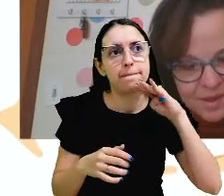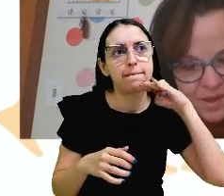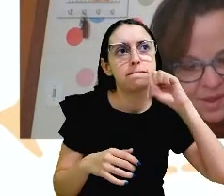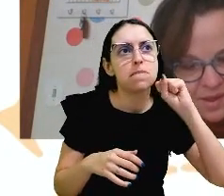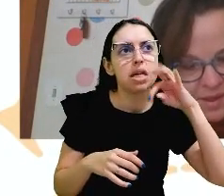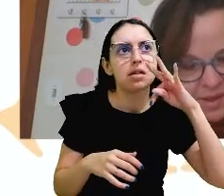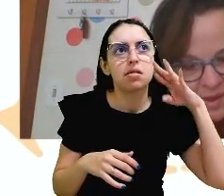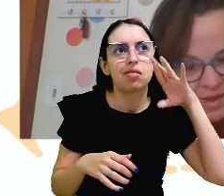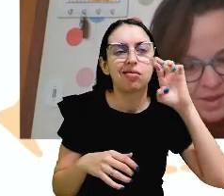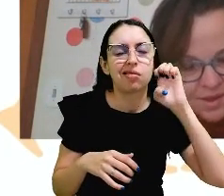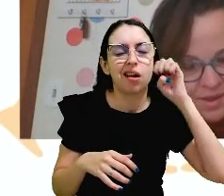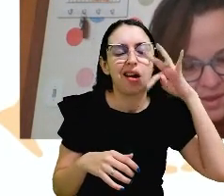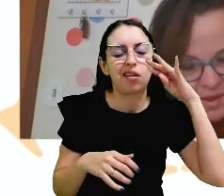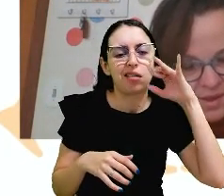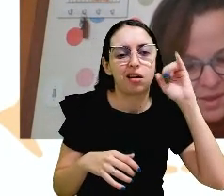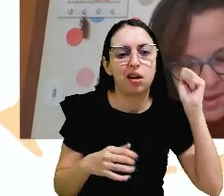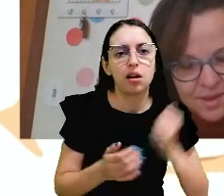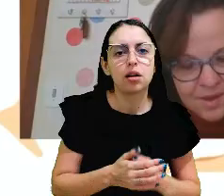da doutora Fabiana.